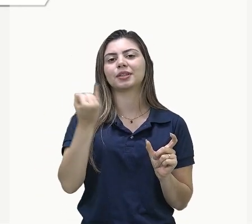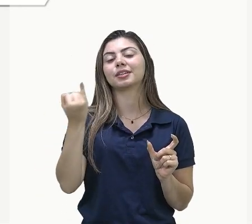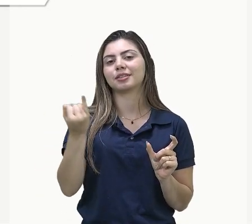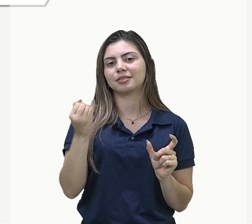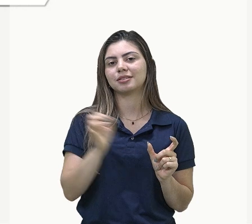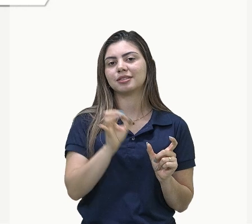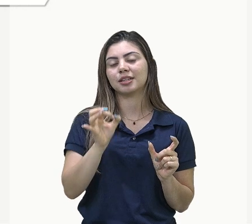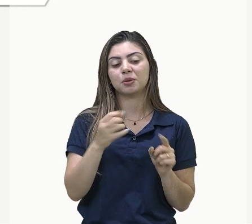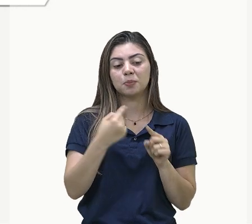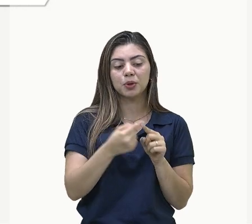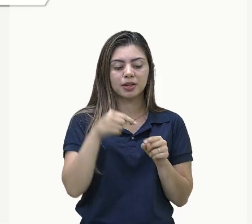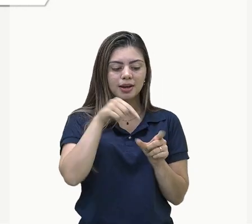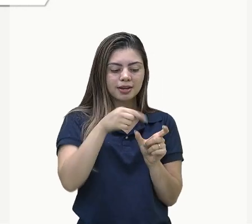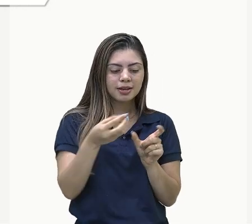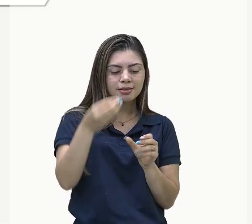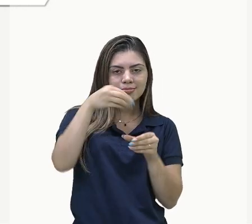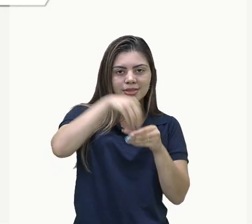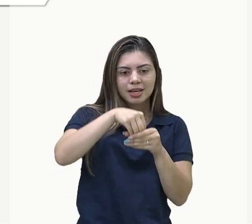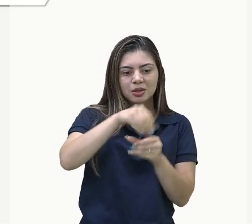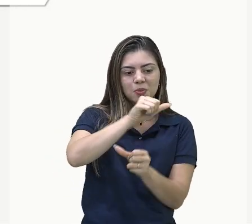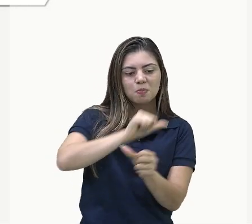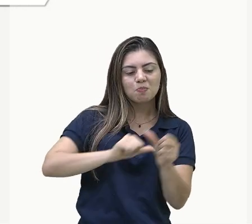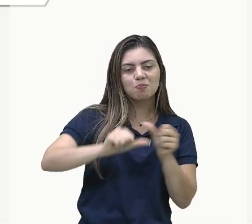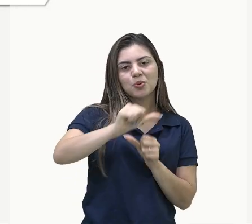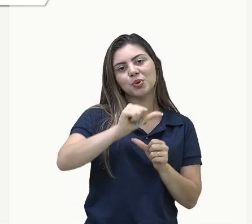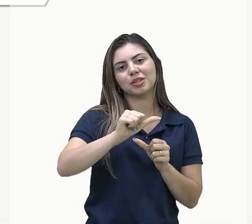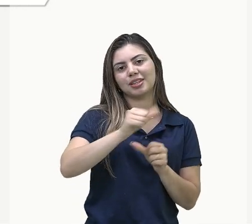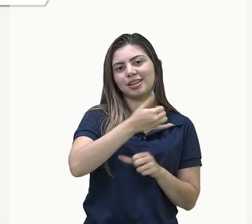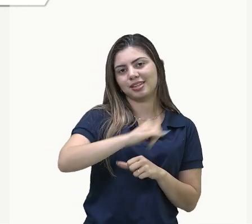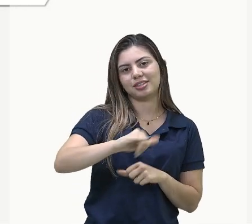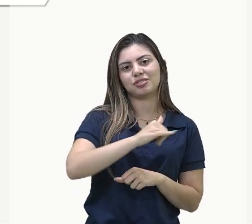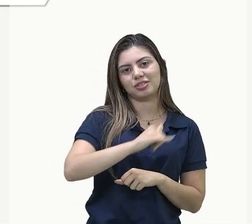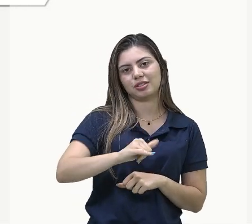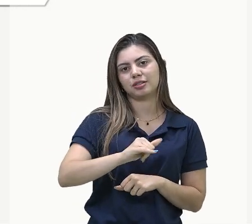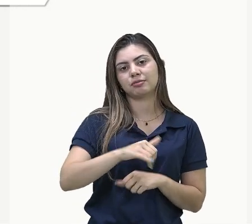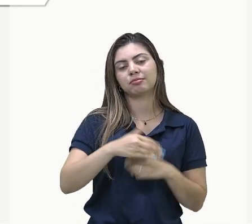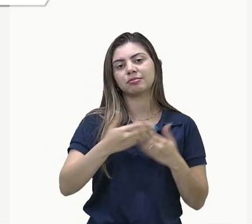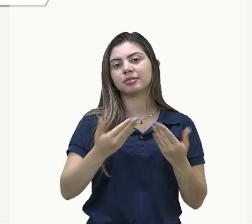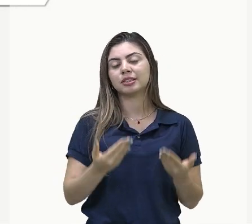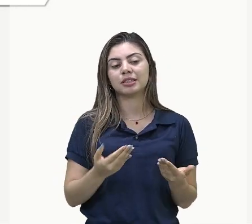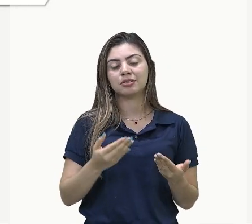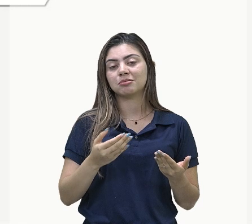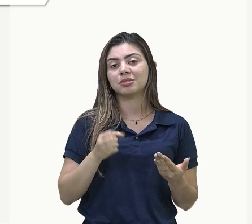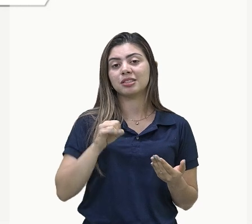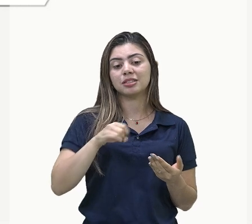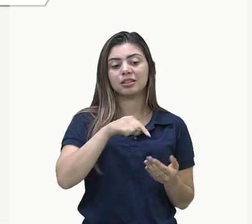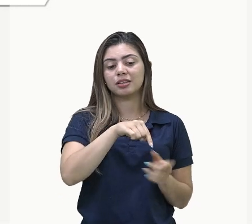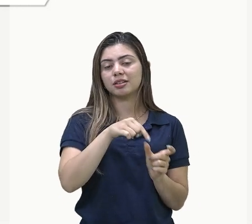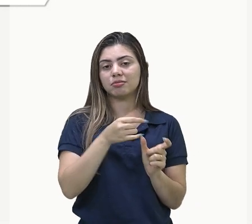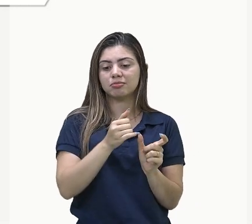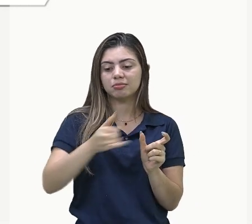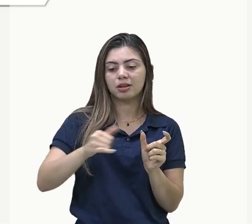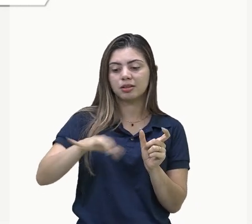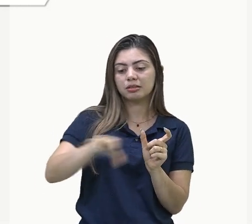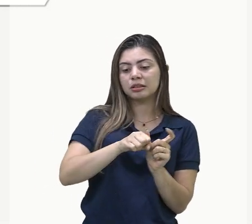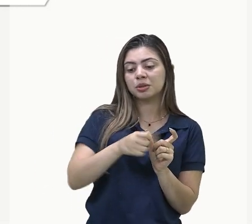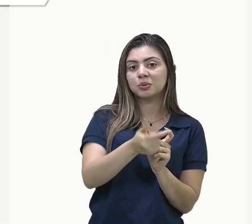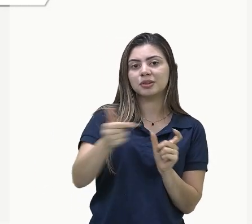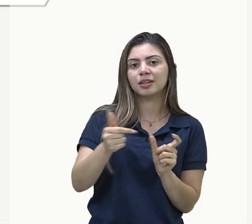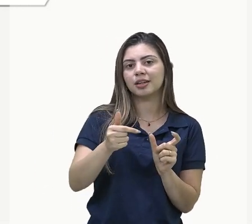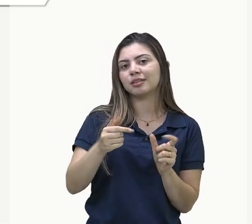é gerada pelos geradores não seria aproveitada para realizar